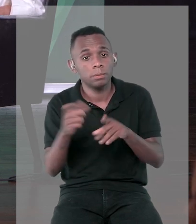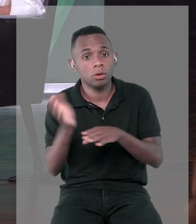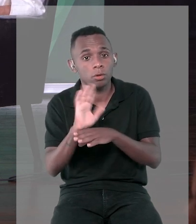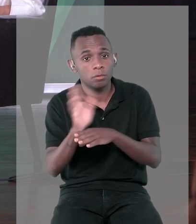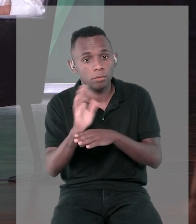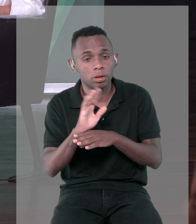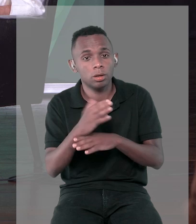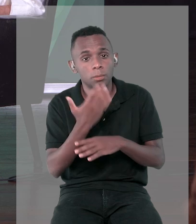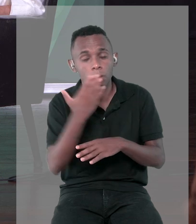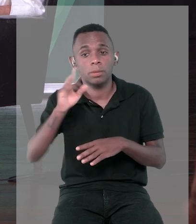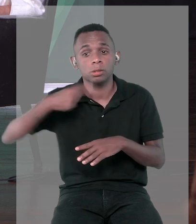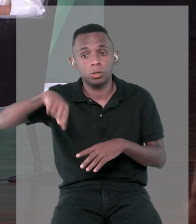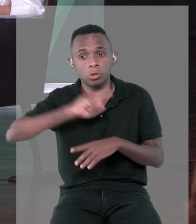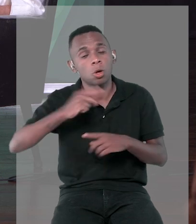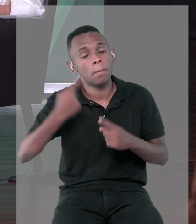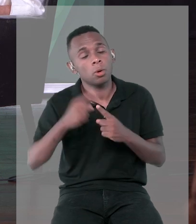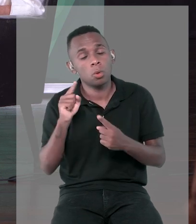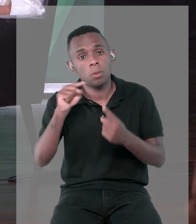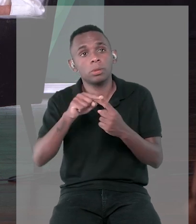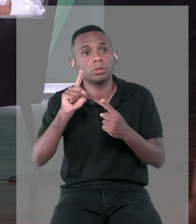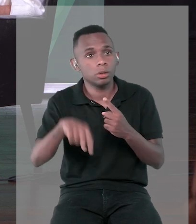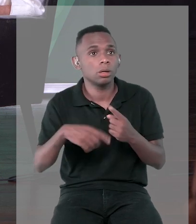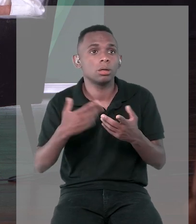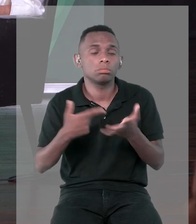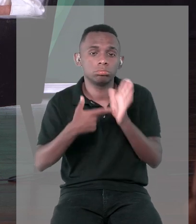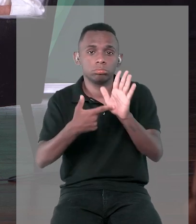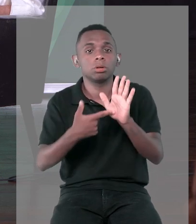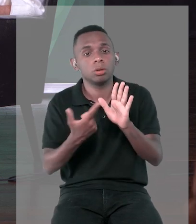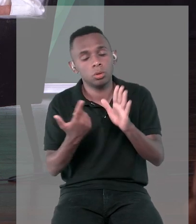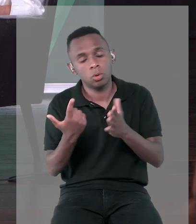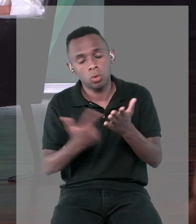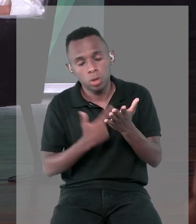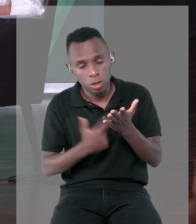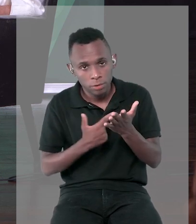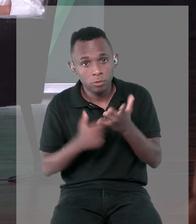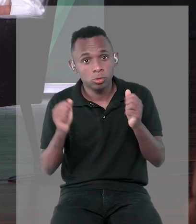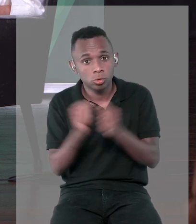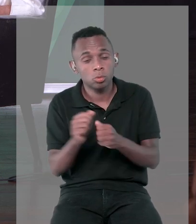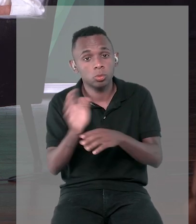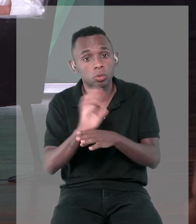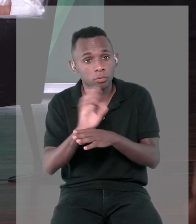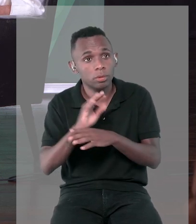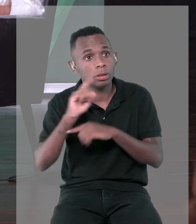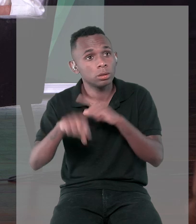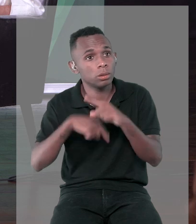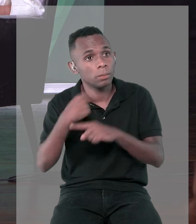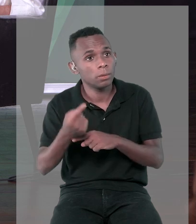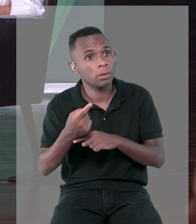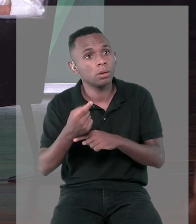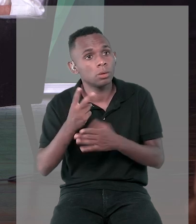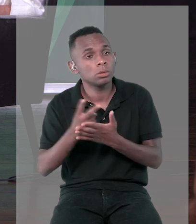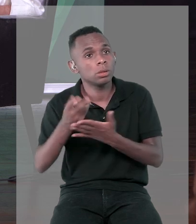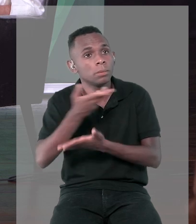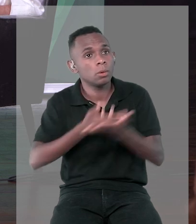filme, né? Tá. Promessa nossa também, porque a ideia inicial era fazer esse mesmo lançamento junto com o filme, depois a gente